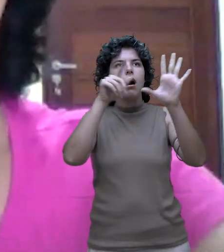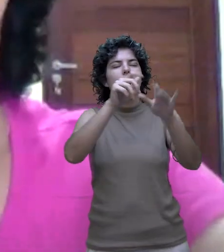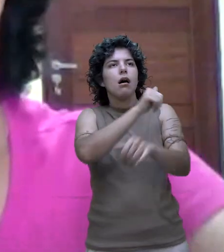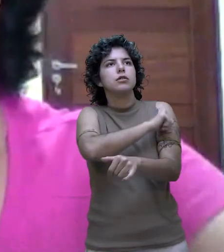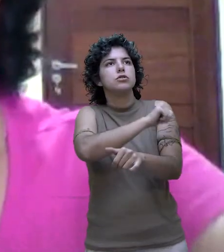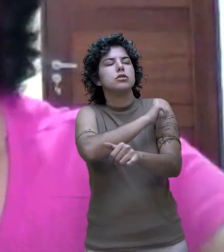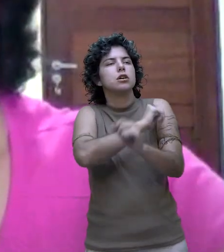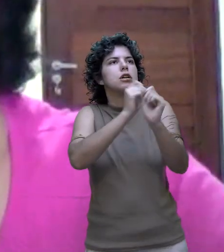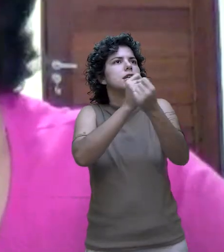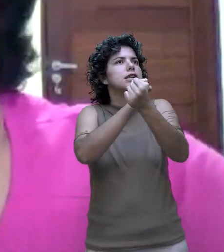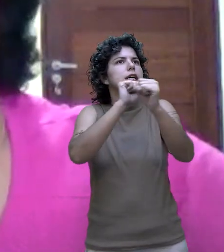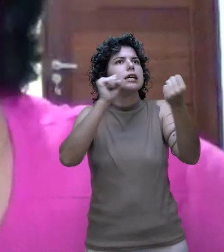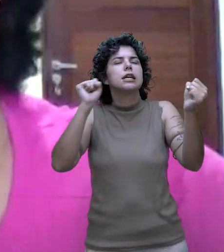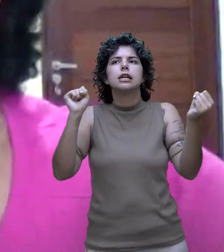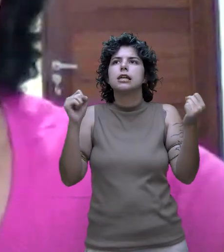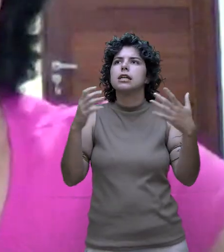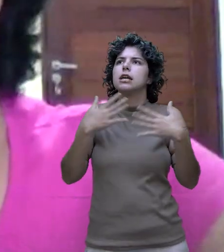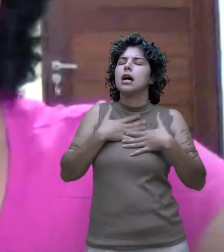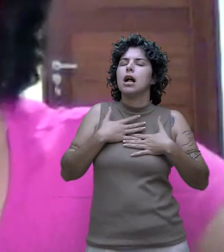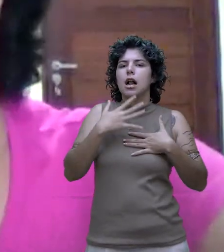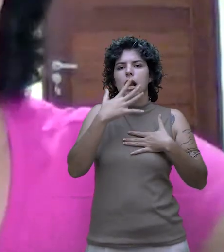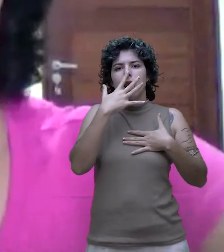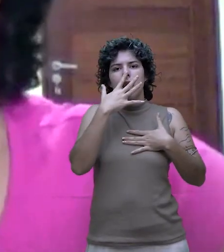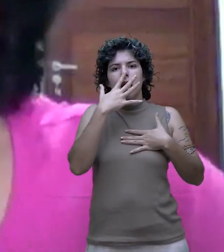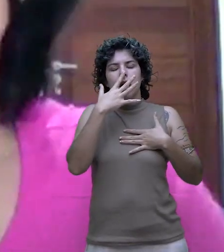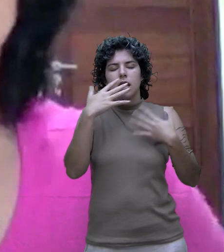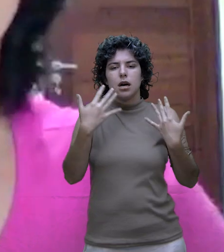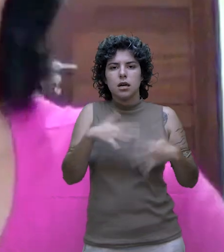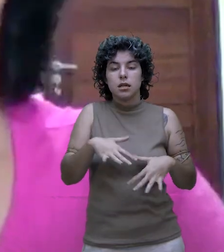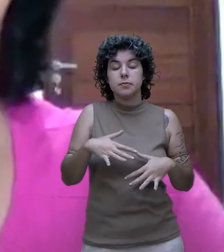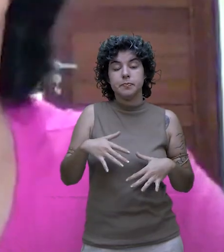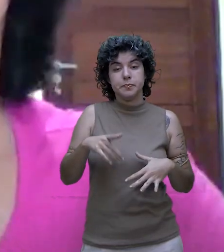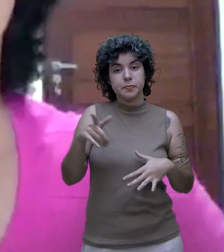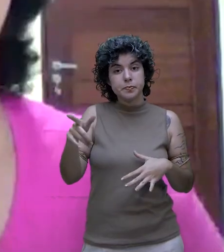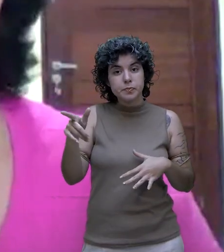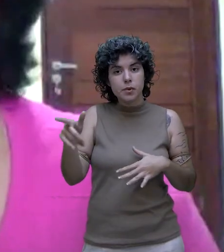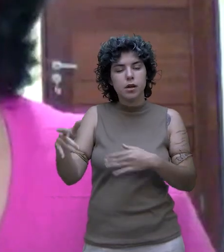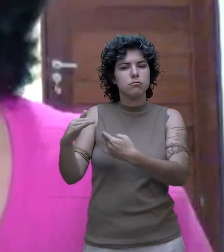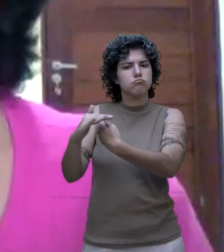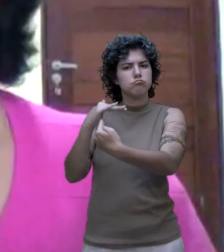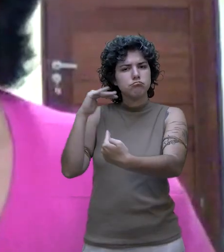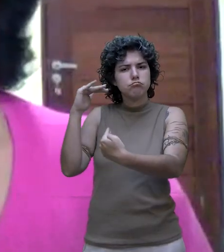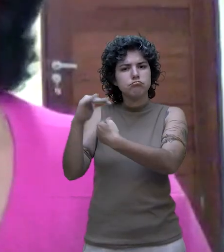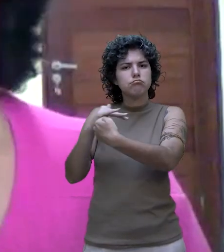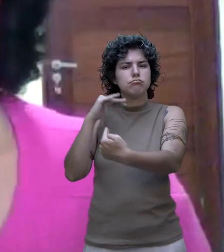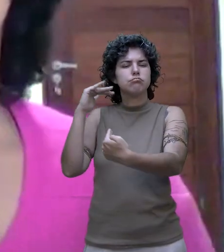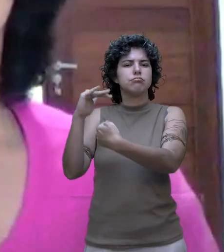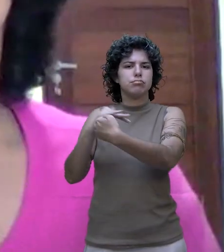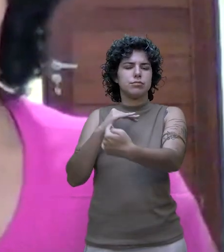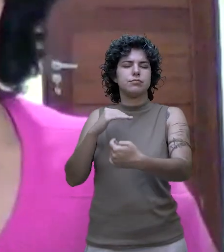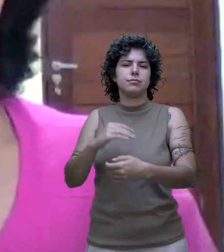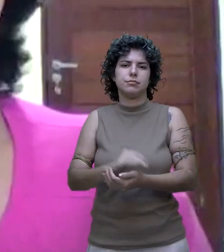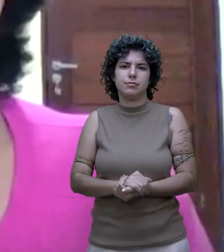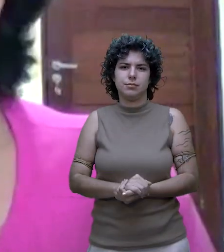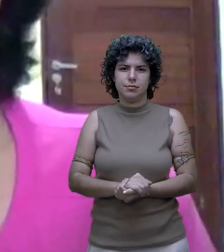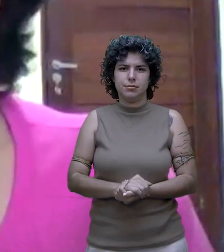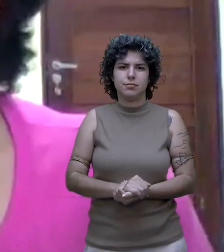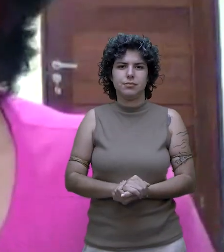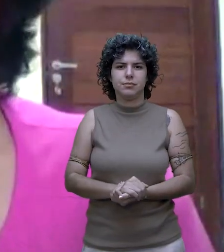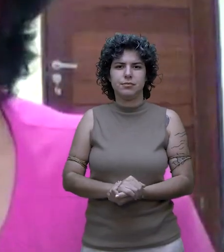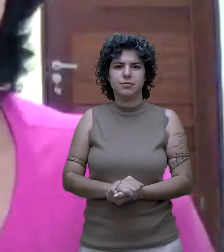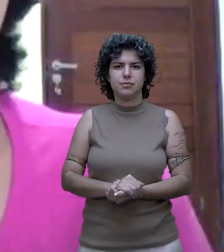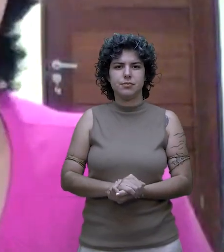eu tive esse cara que ele foi quem me trilhou, assim, os meus caminhos, que se chamava